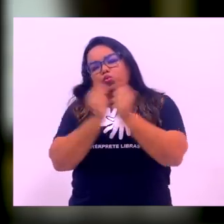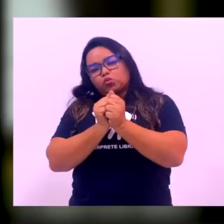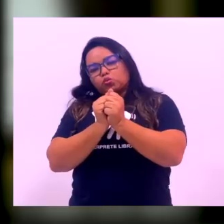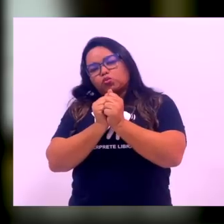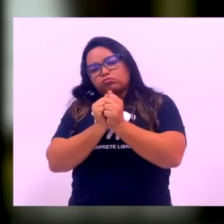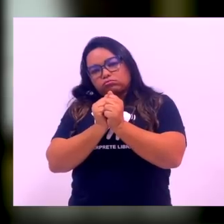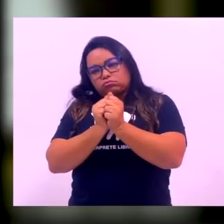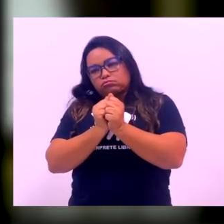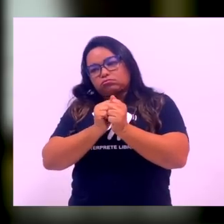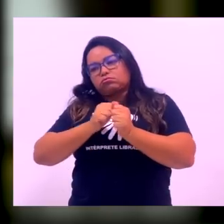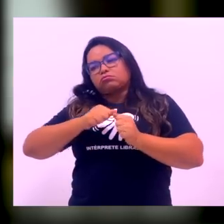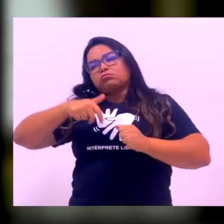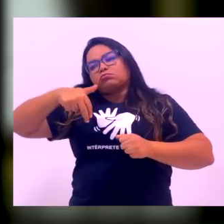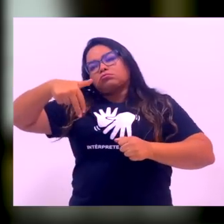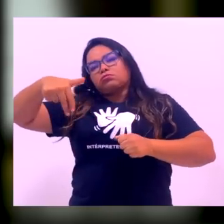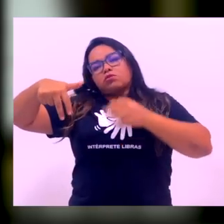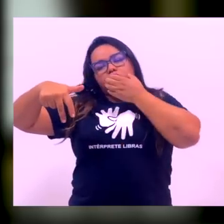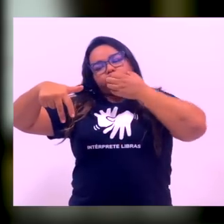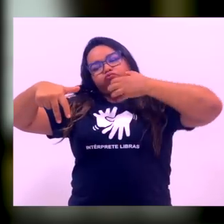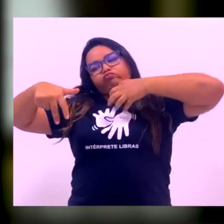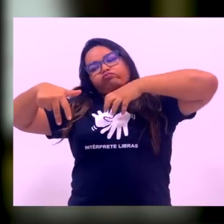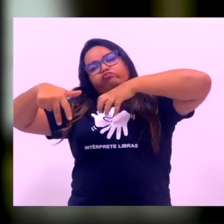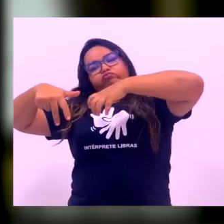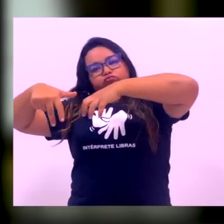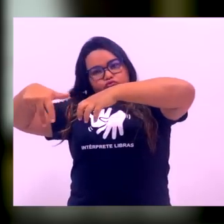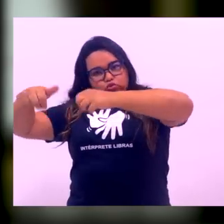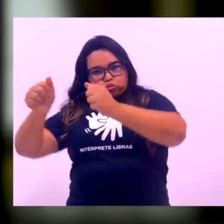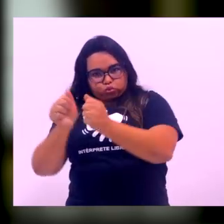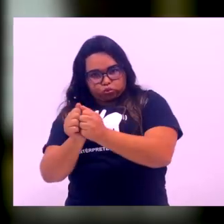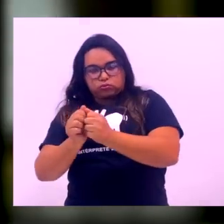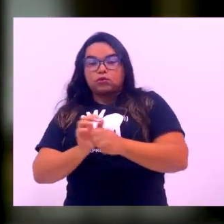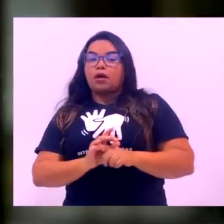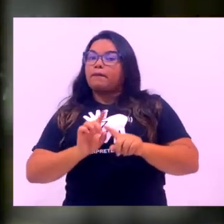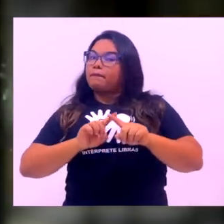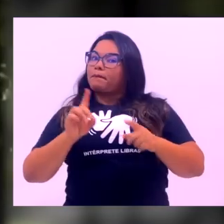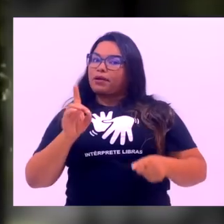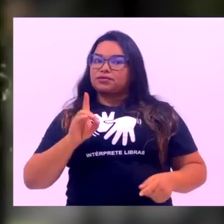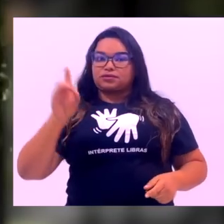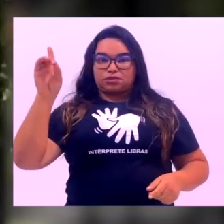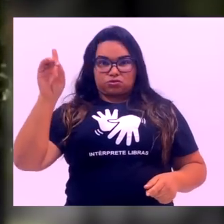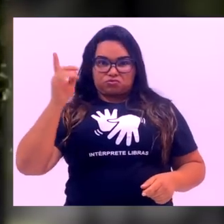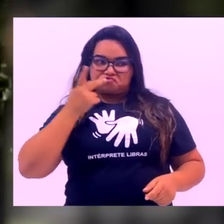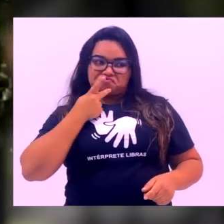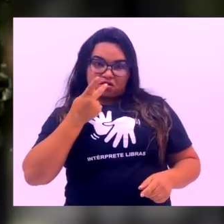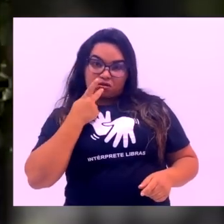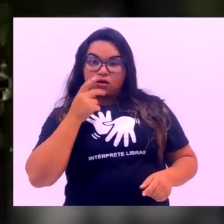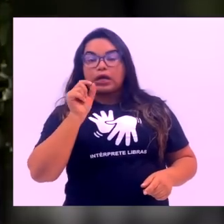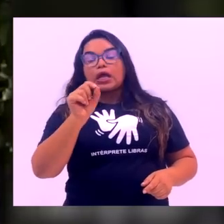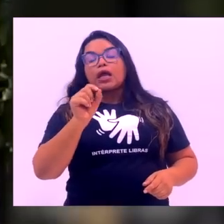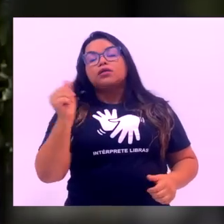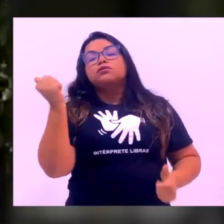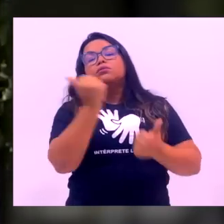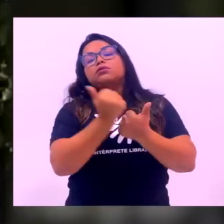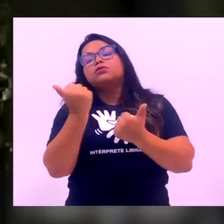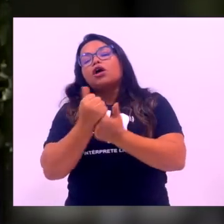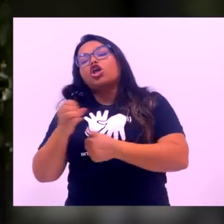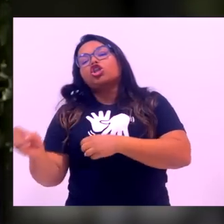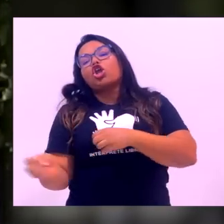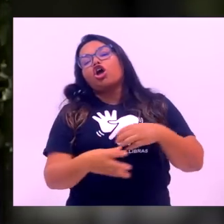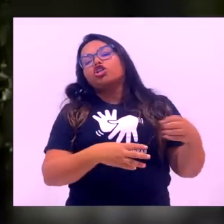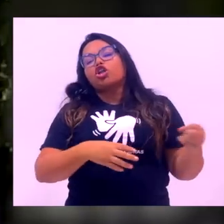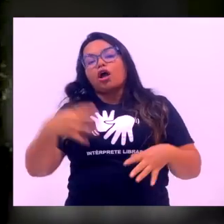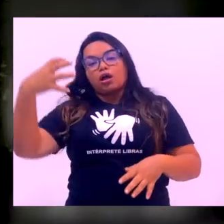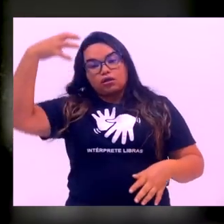outra surgiria. Daniel 2:21 diz: e ele cuida dos tempos e das estações, e remove reis e estabelece